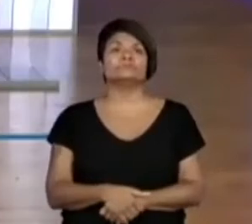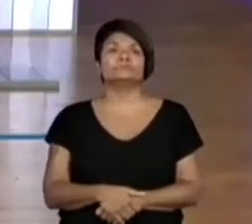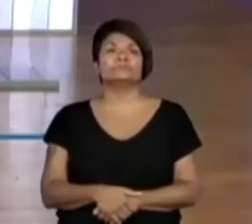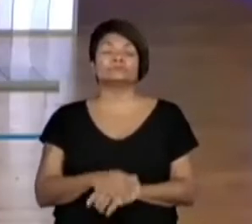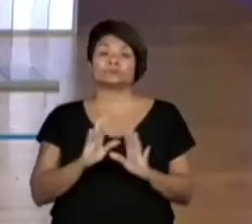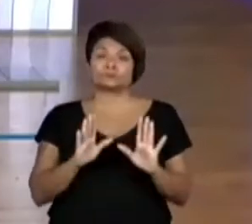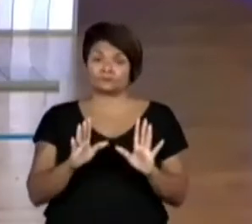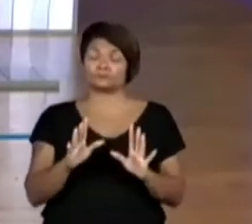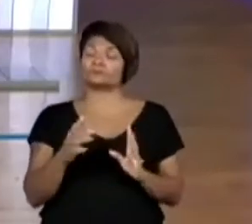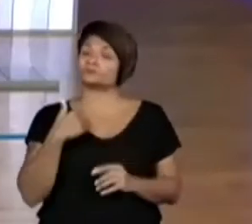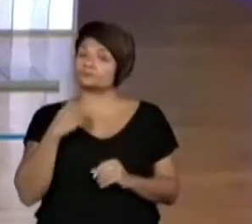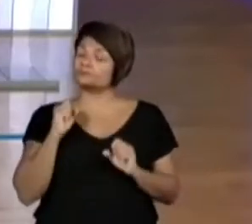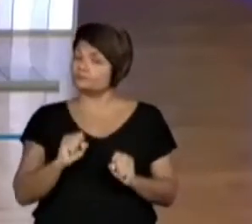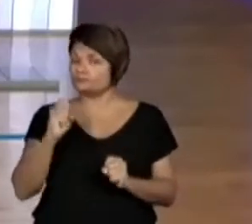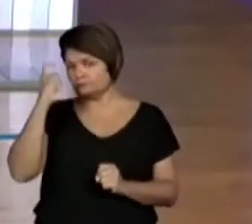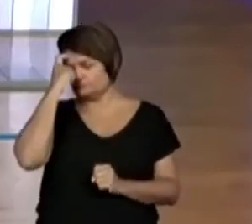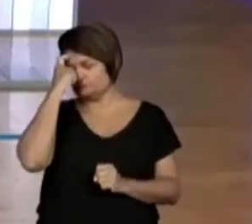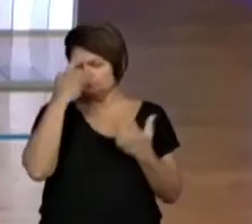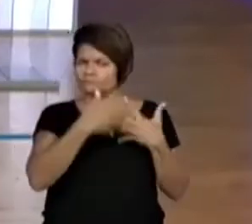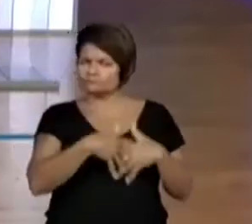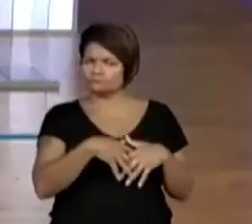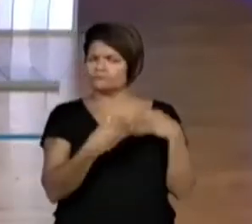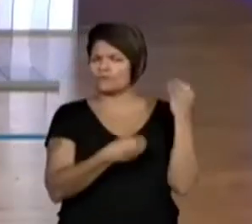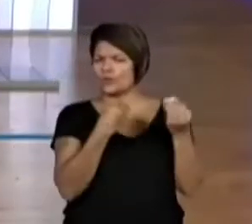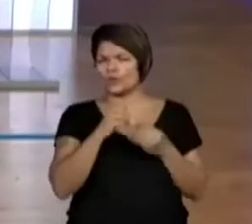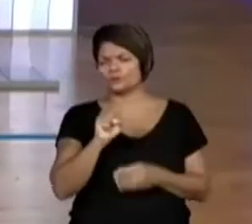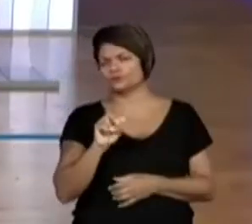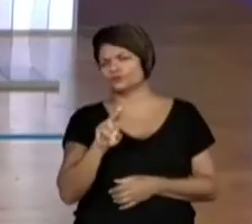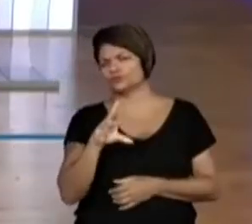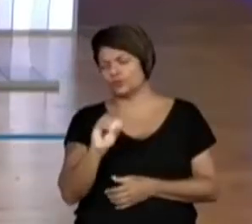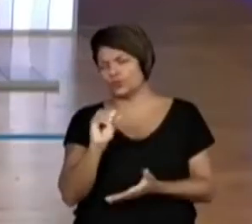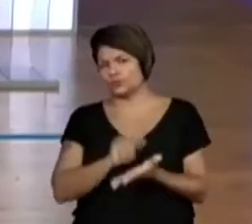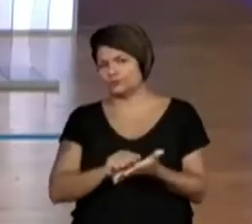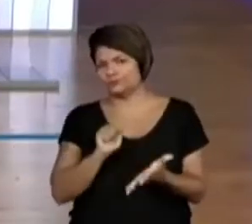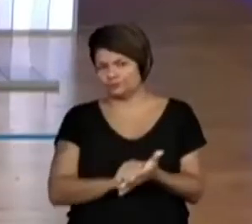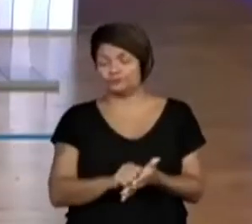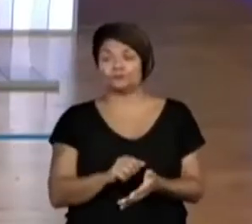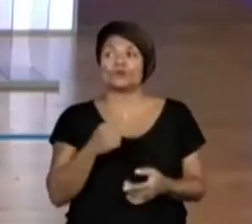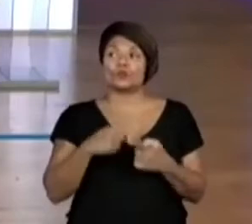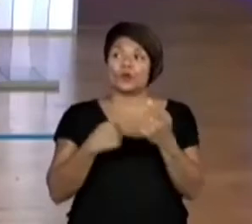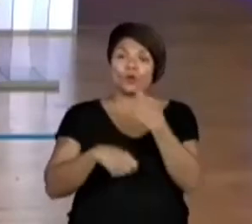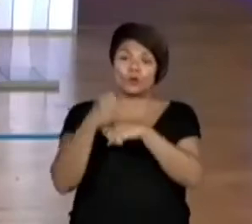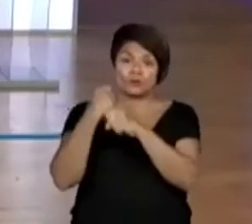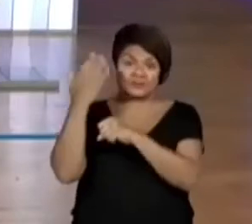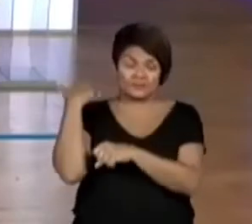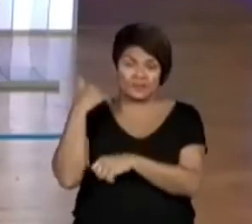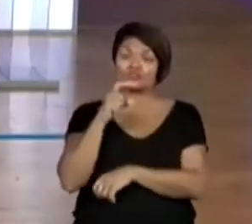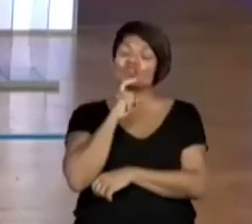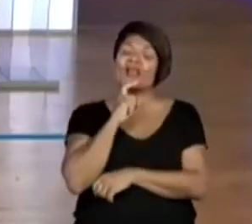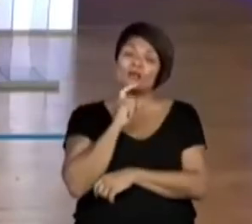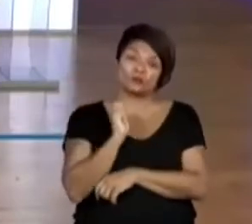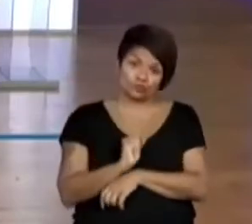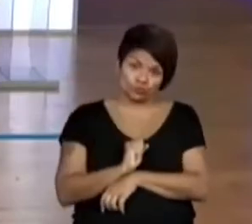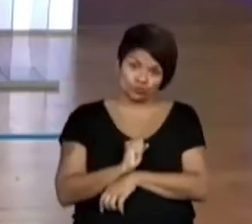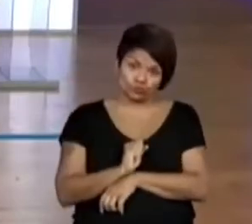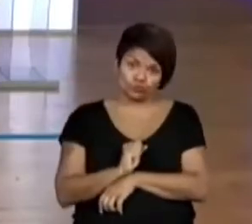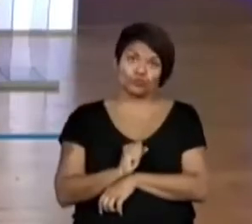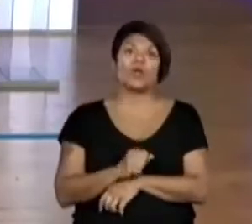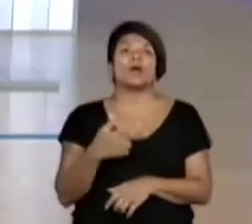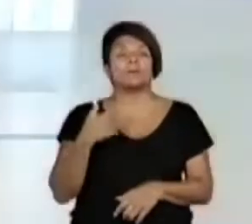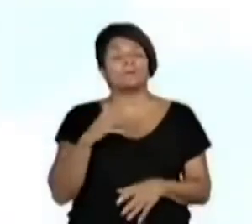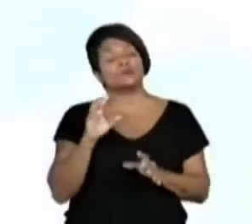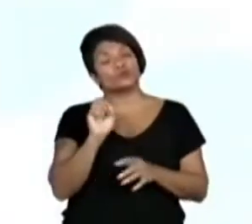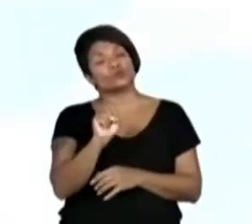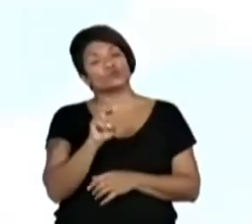posso pensar na escrita do suco, porque vocês conhecem desde o ano passado o suco gelado. Sim. Então eu sei que eu preciso do